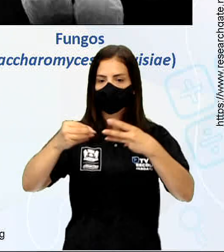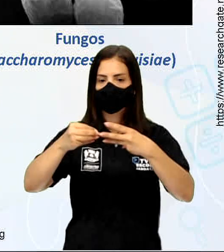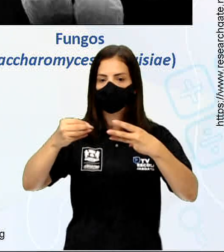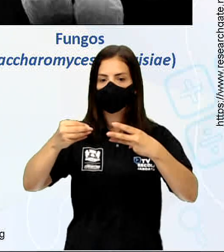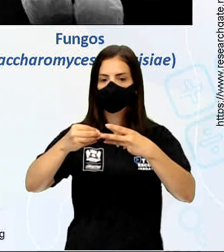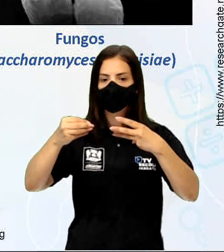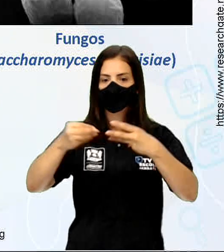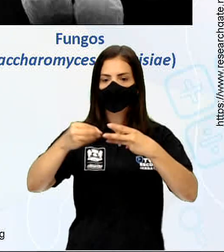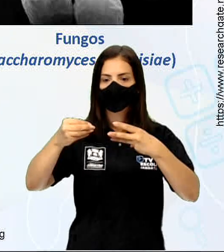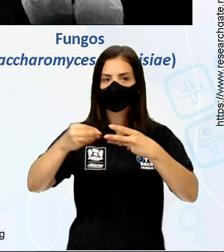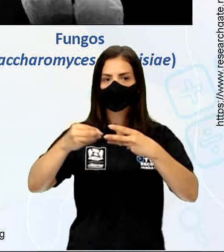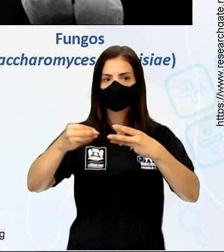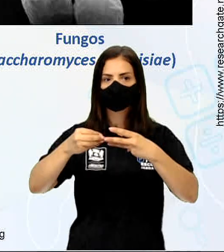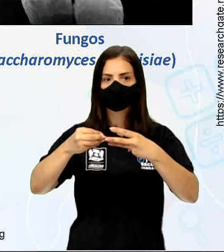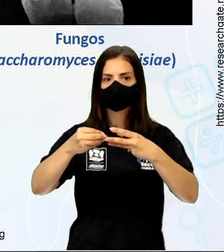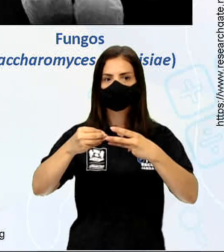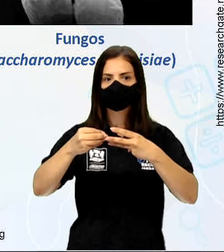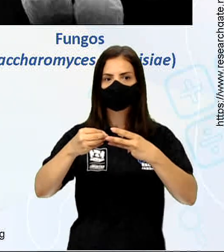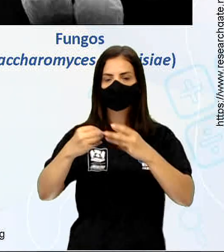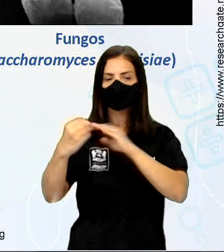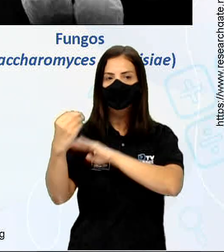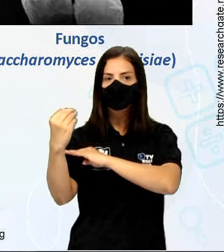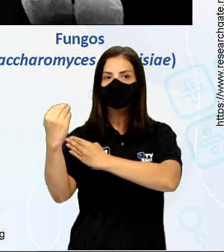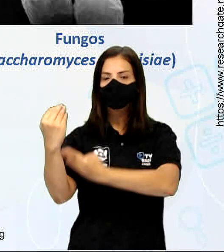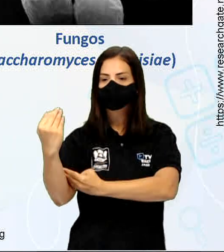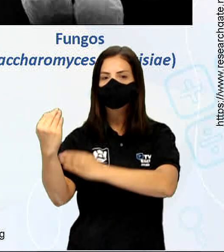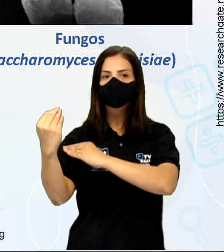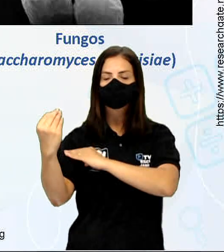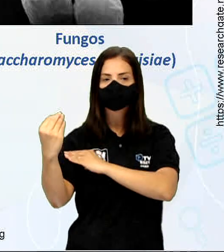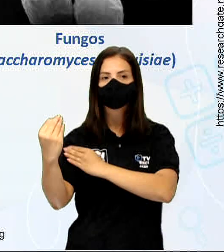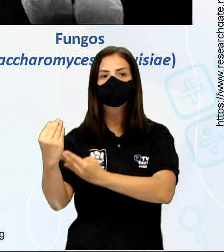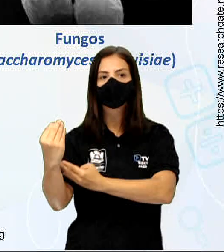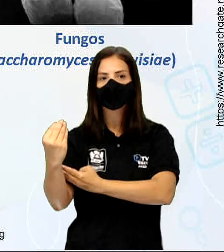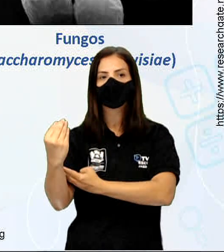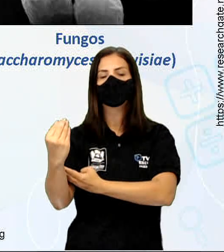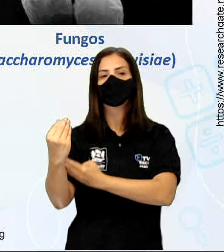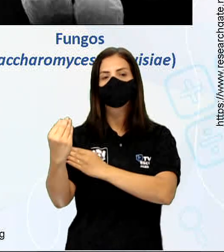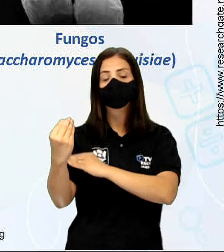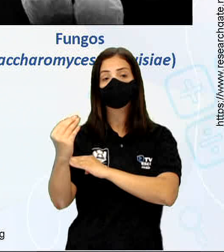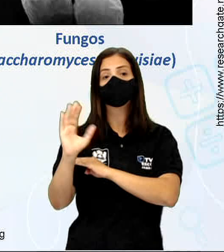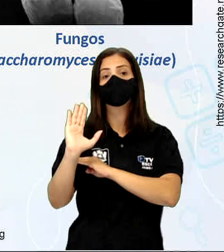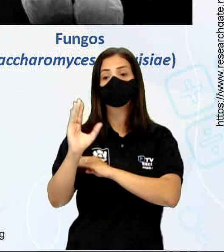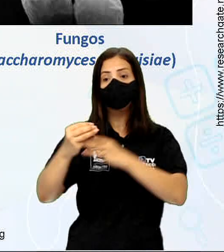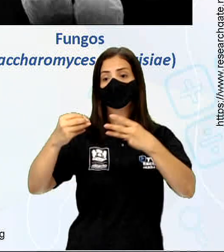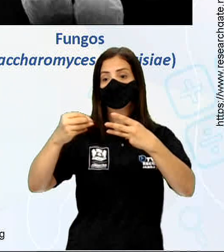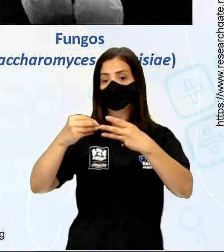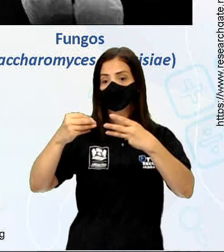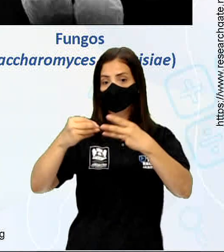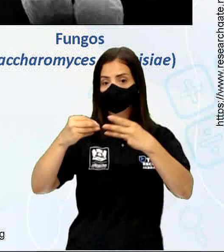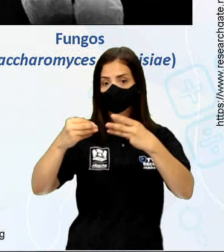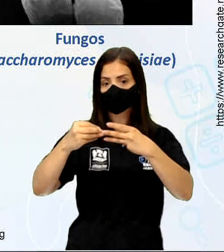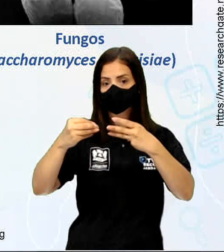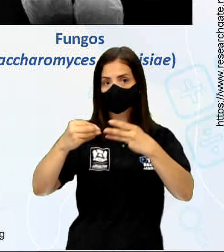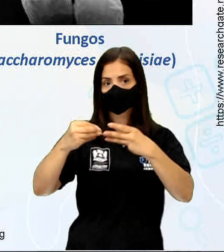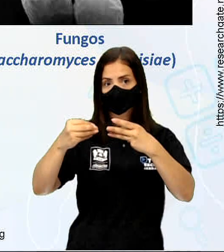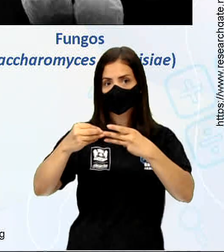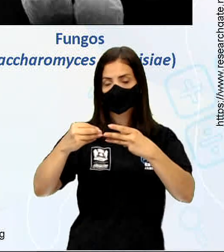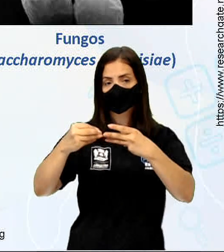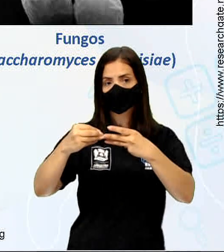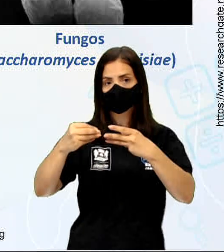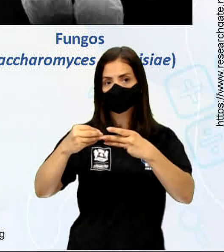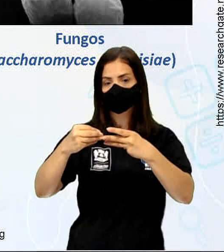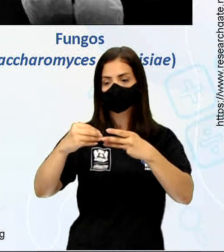de fermentação quando falta oxigênio e as nossas células musculares já são células eucariontes, diferente das bactérias que